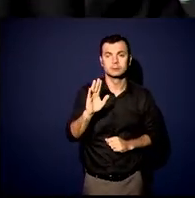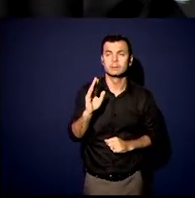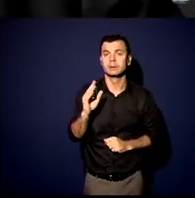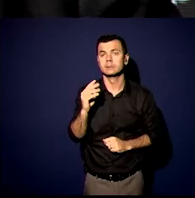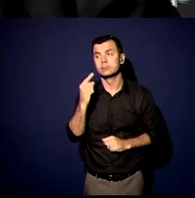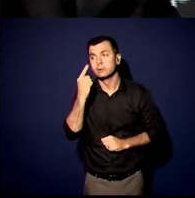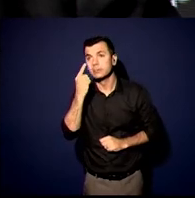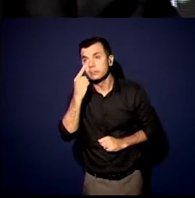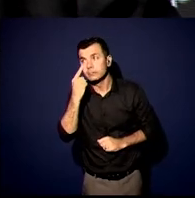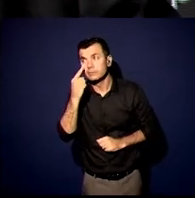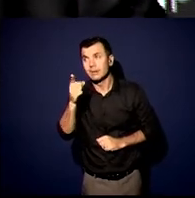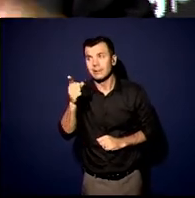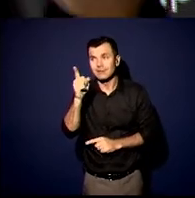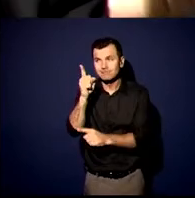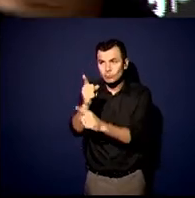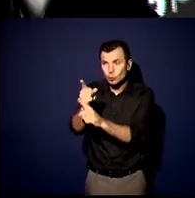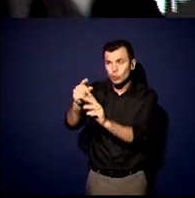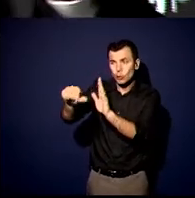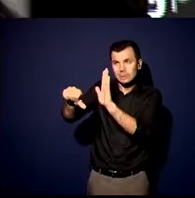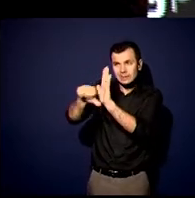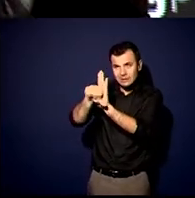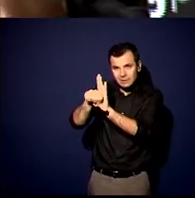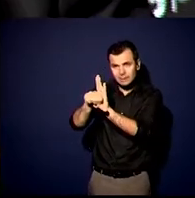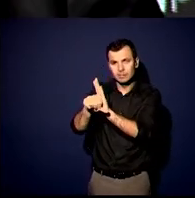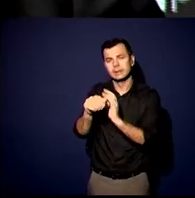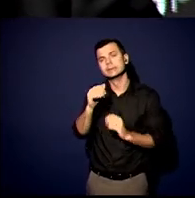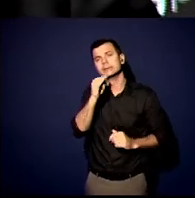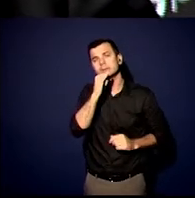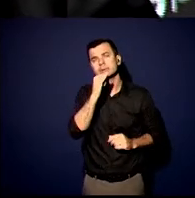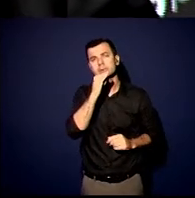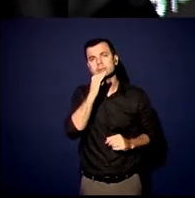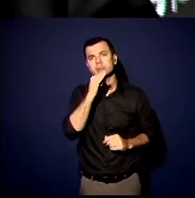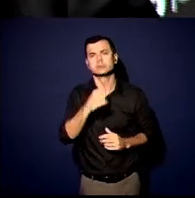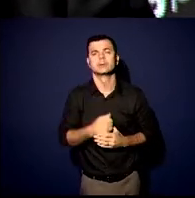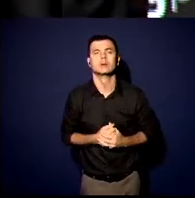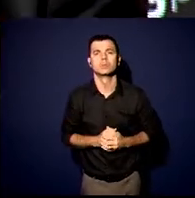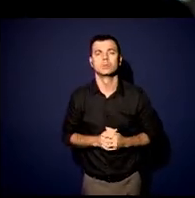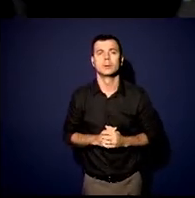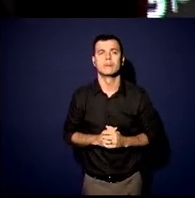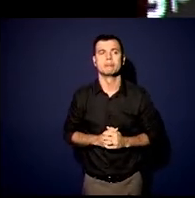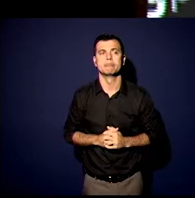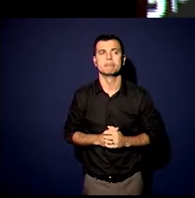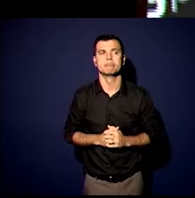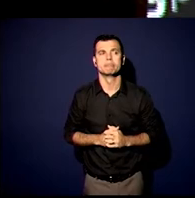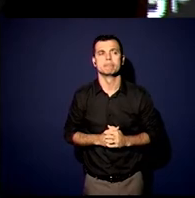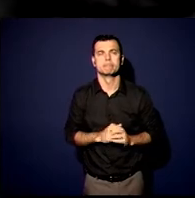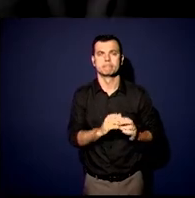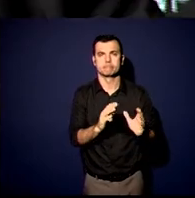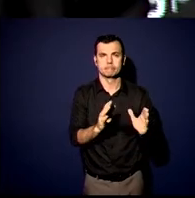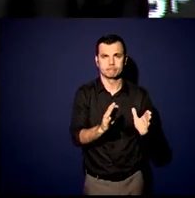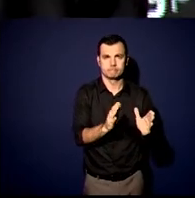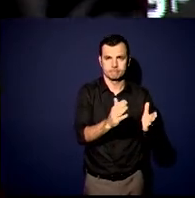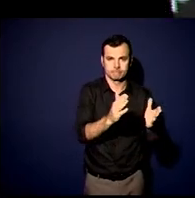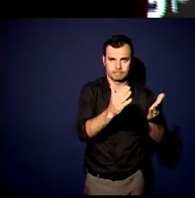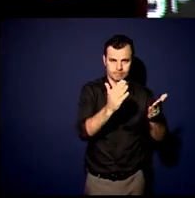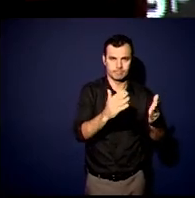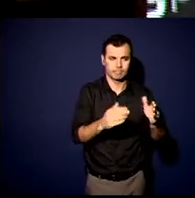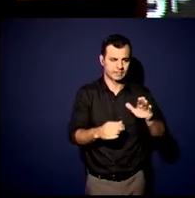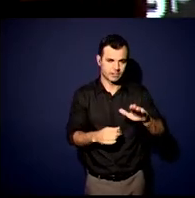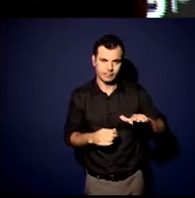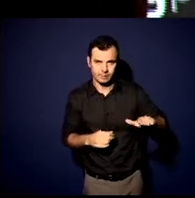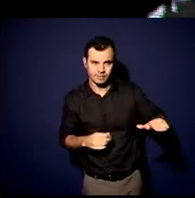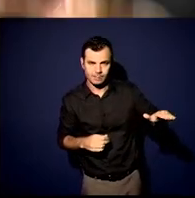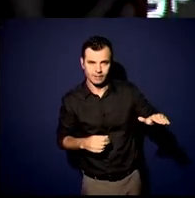tem prática criminosa por exemplo alude a esta situação de apologia da pedofilia e